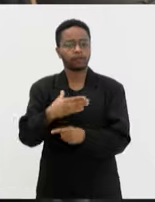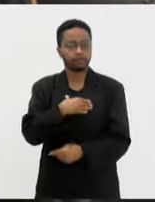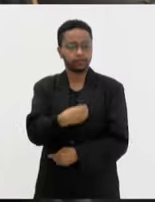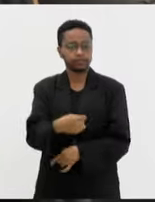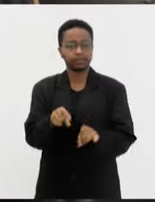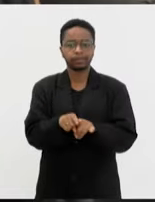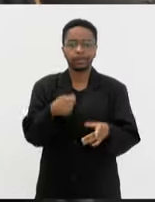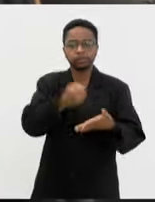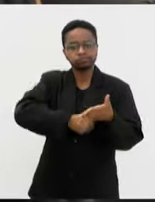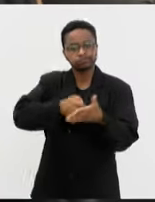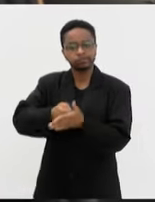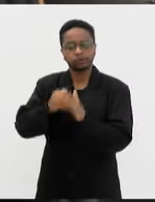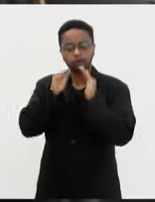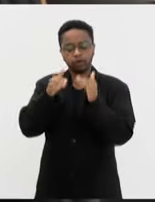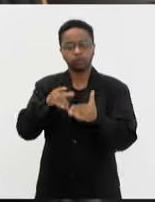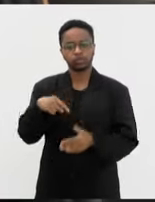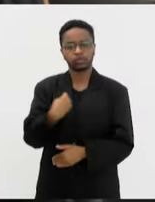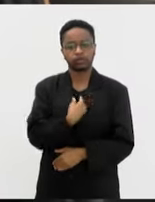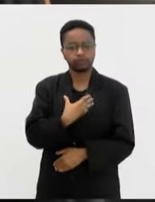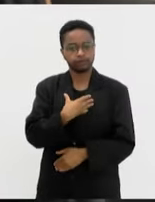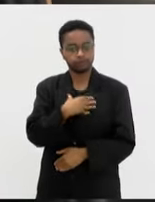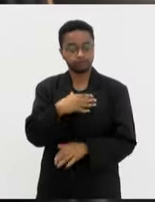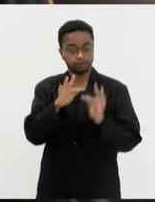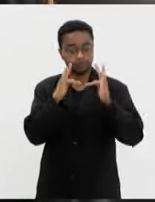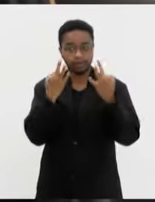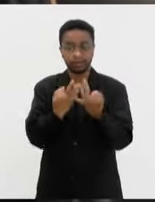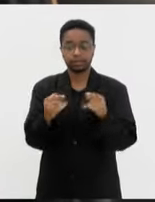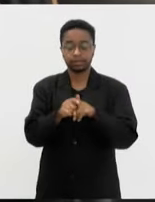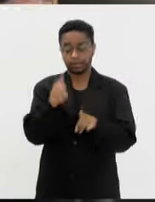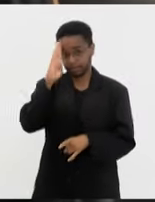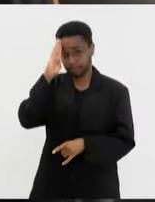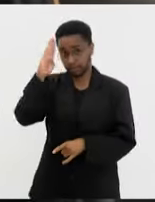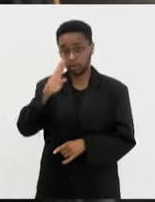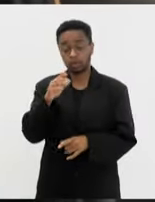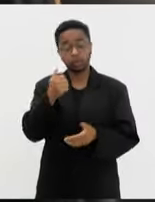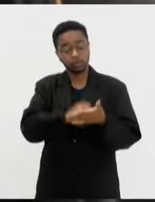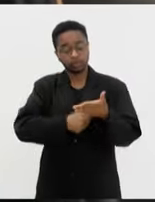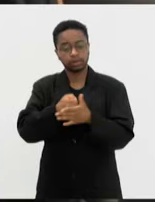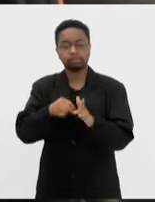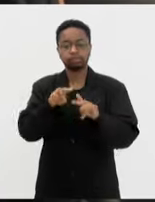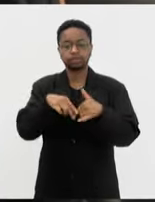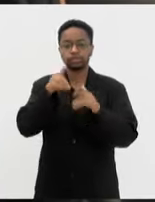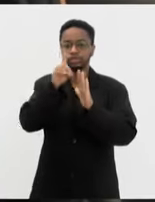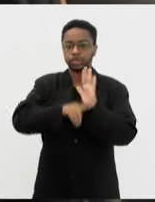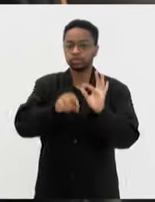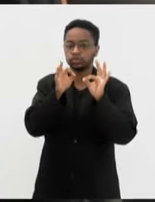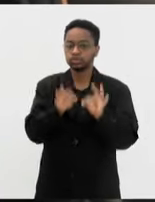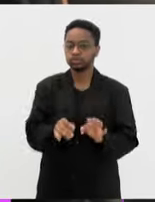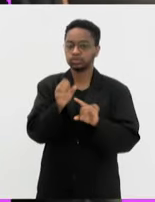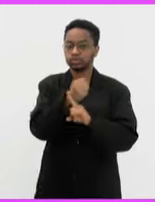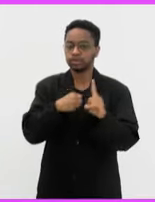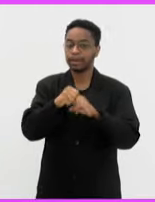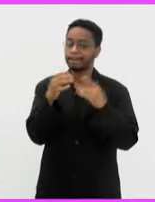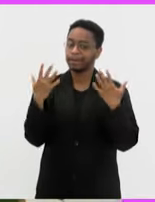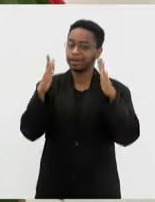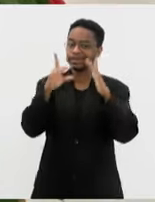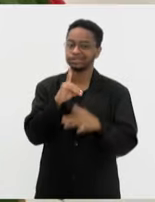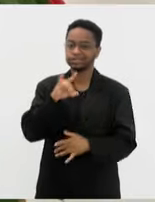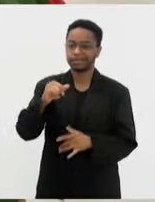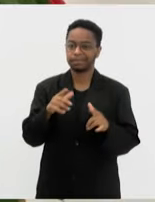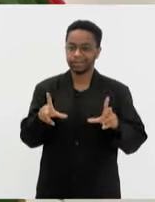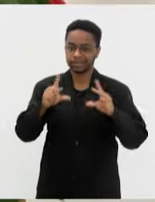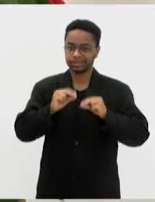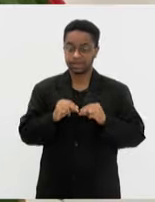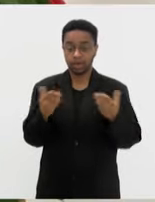pela nossa família e principalmente lutando pelo nosso direito justo na sociedade. Parabéns por esse dia tão merecido. Neste mês